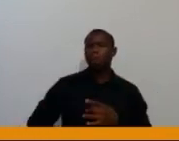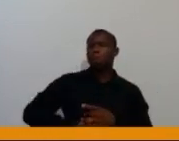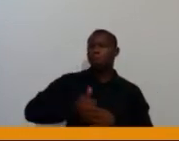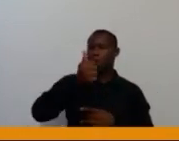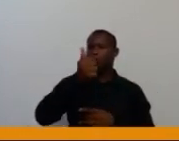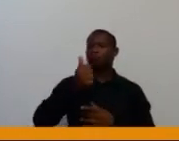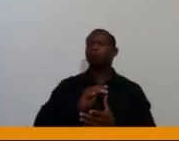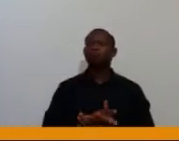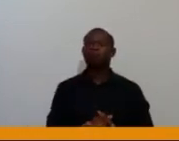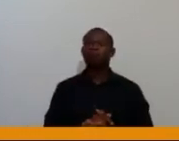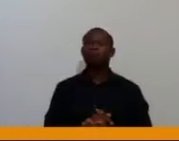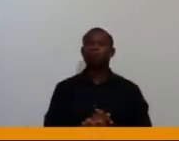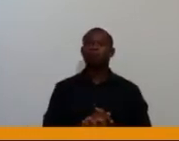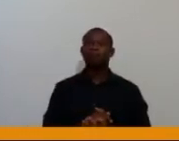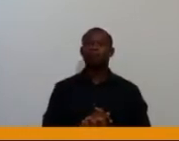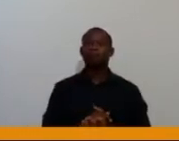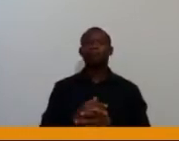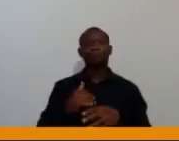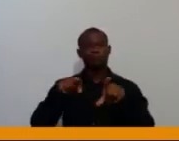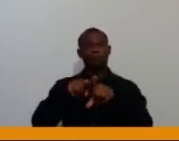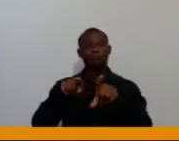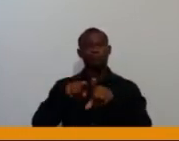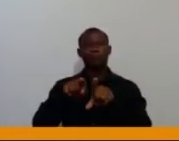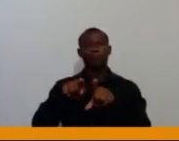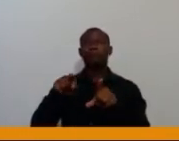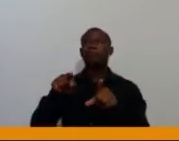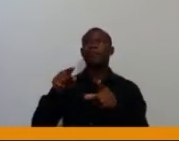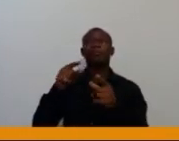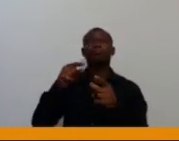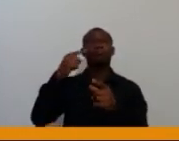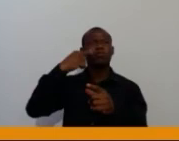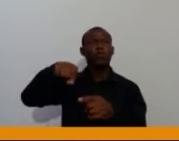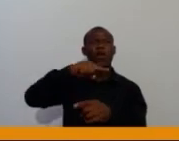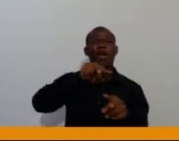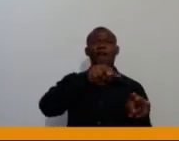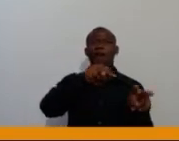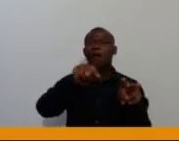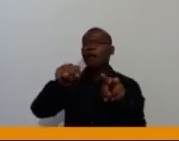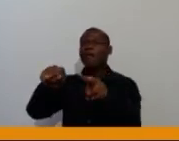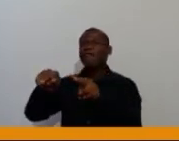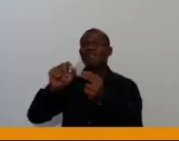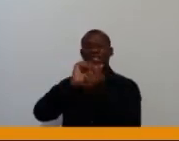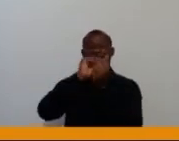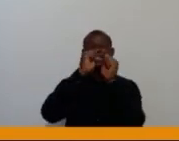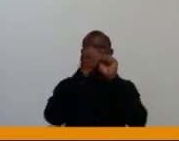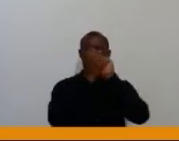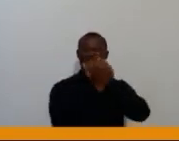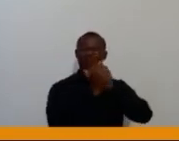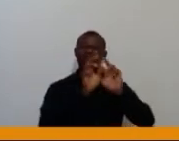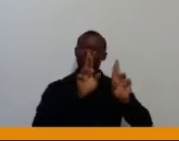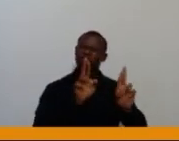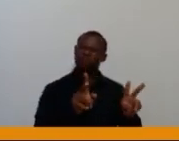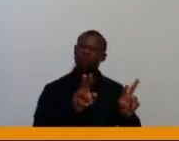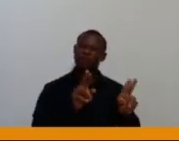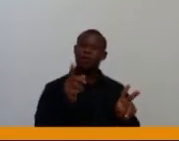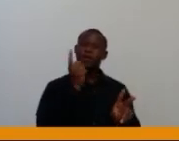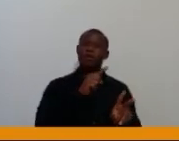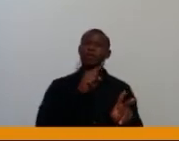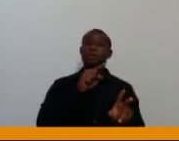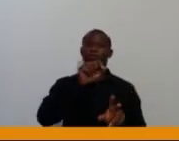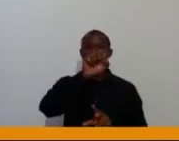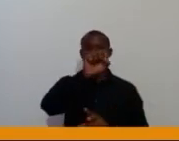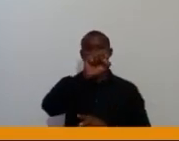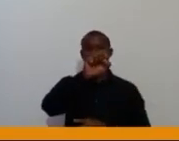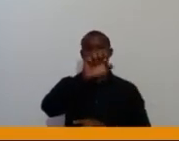esse giro que nós demos, né, pela nossa atuação através da rede EAD-SENAC, que não